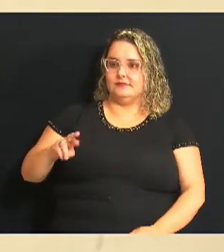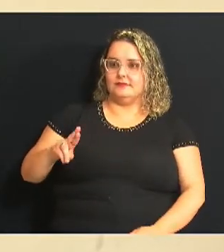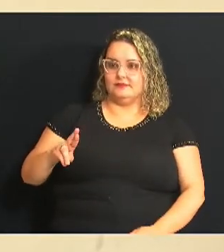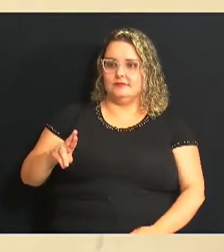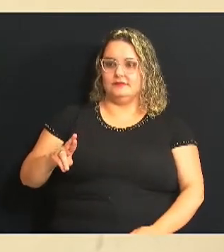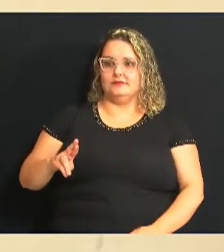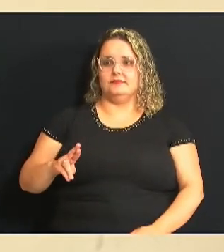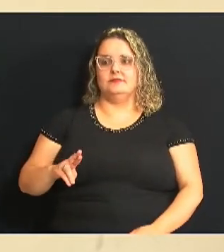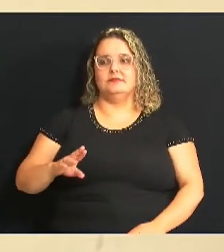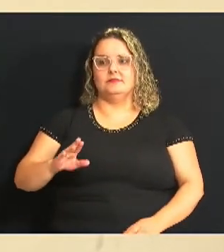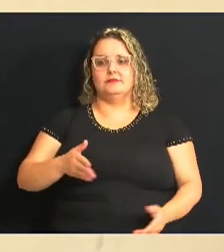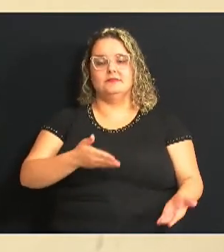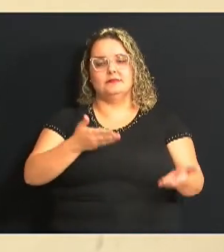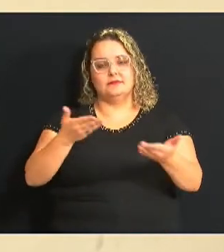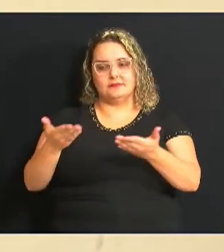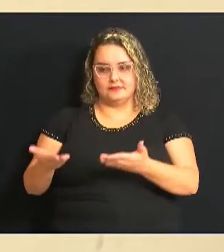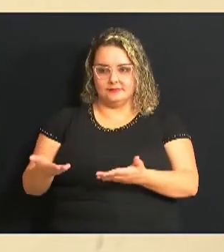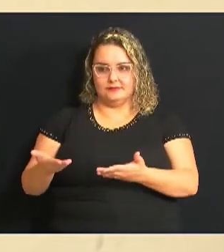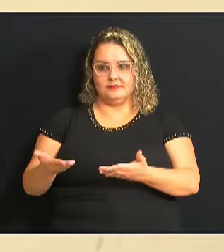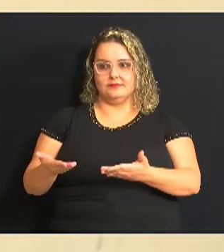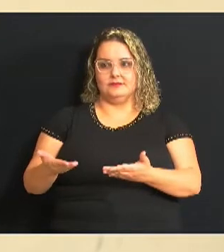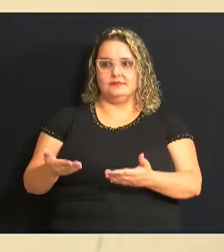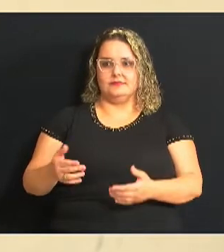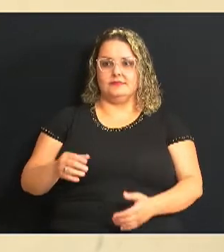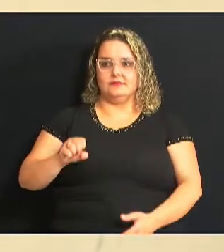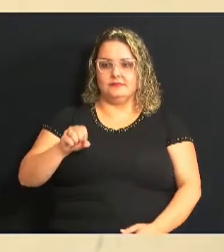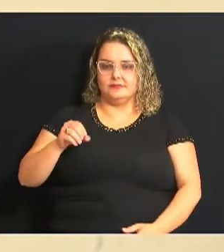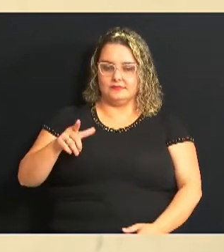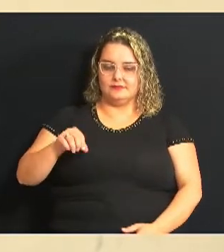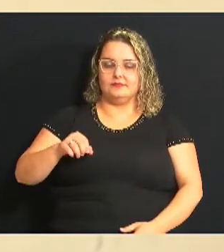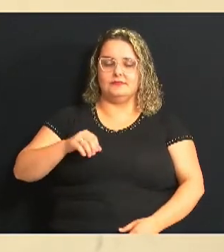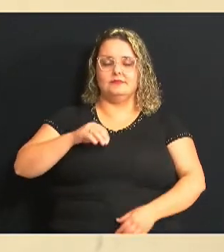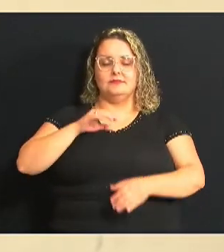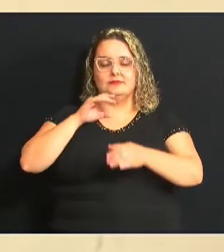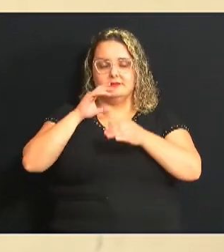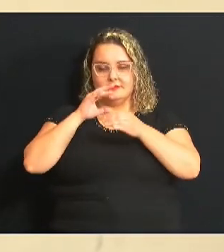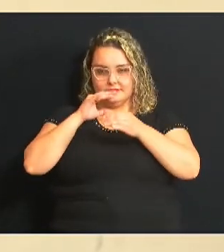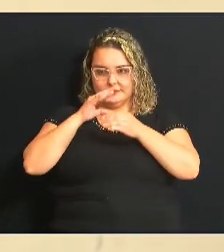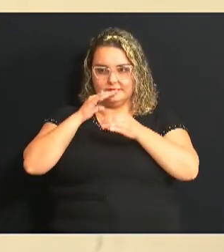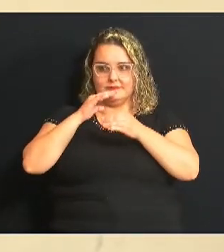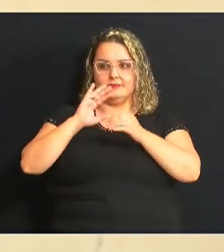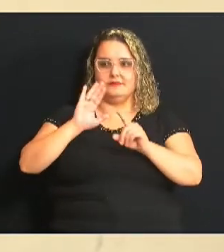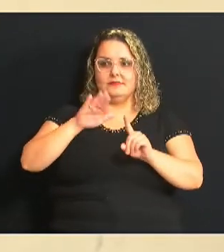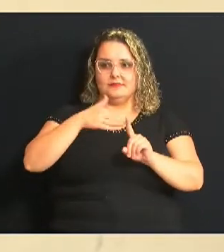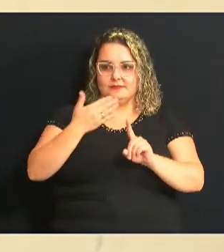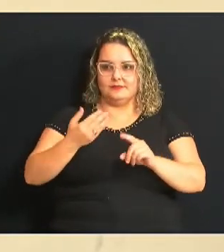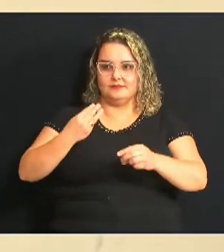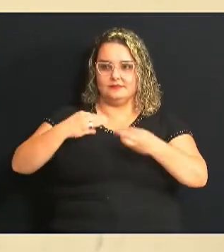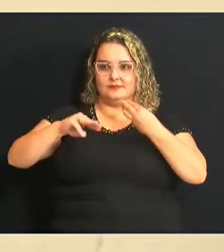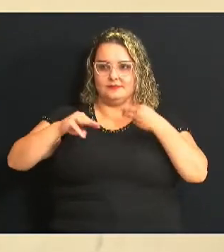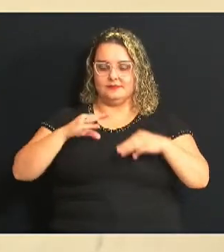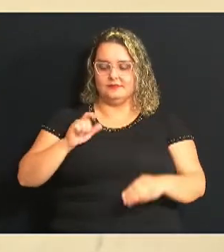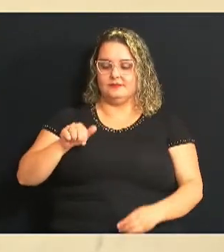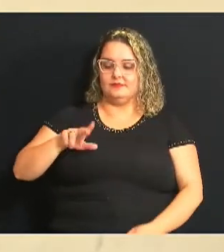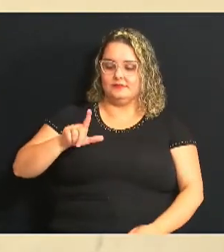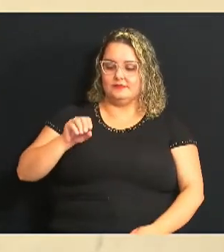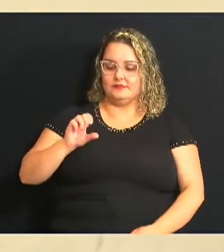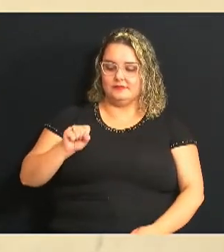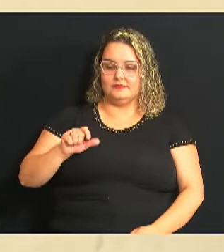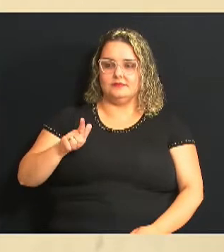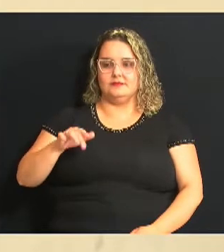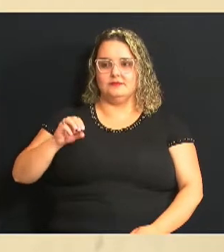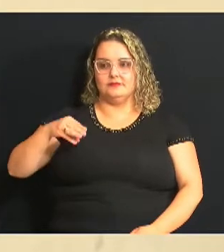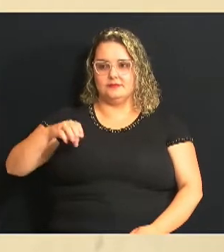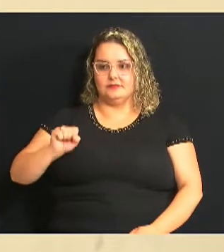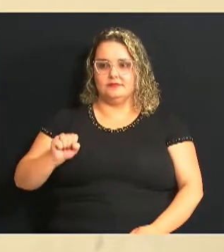para uma apresentação de solo de trompete em homenagem ao maestro Carlos Gomes, que dá nome